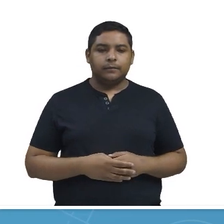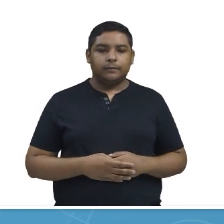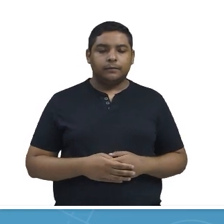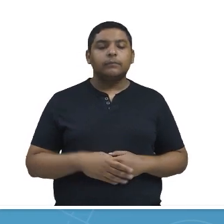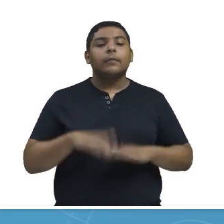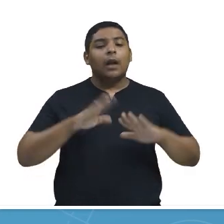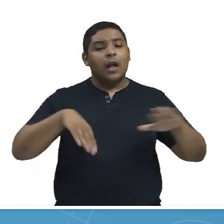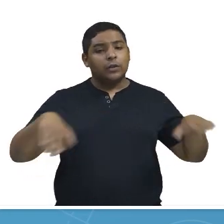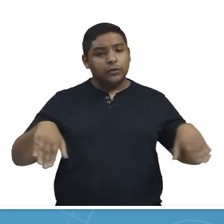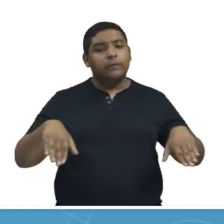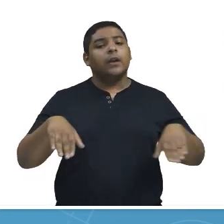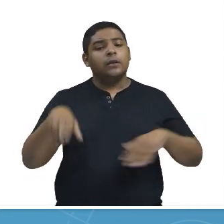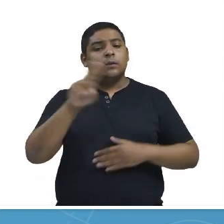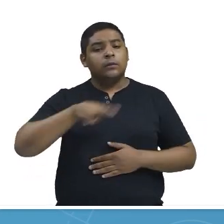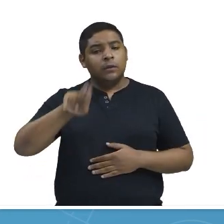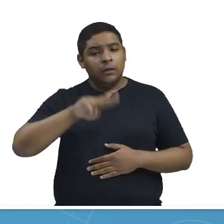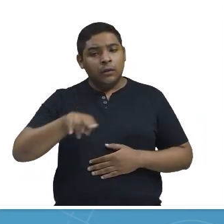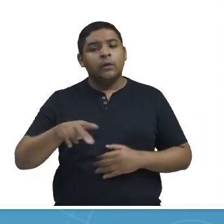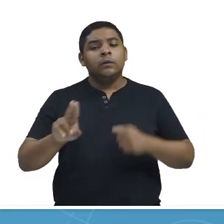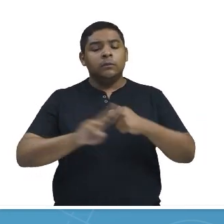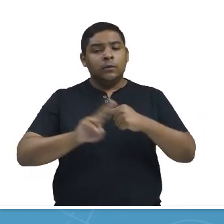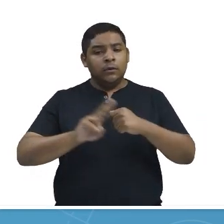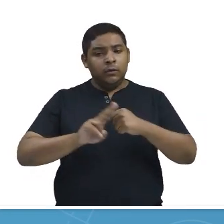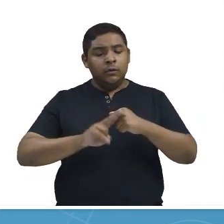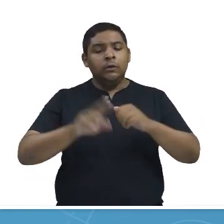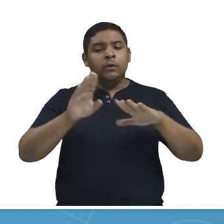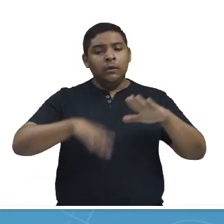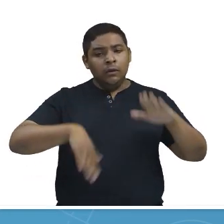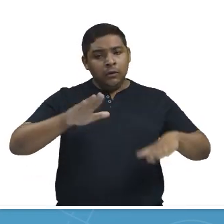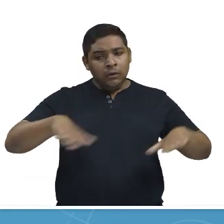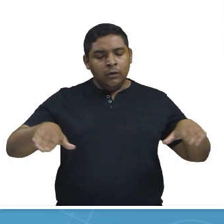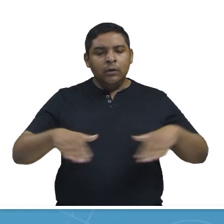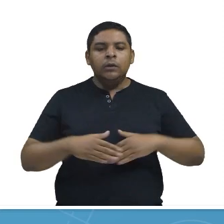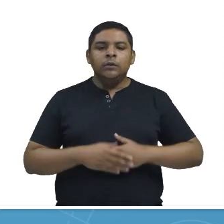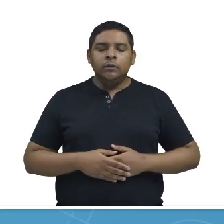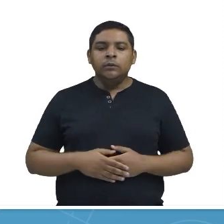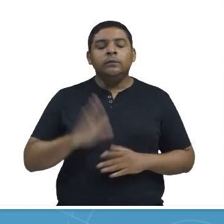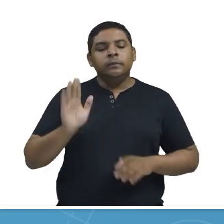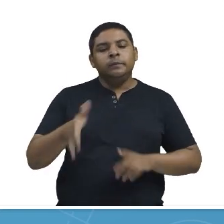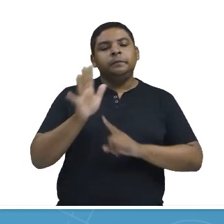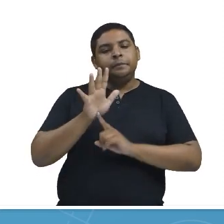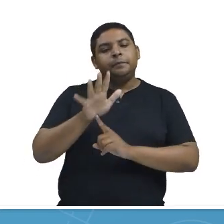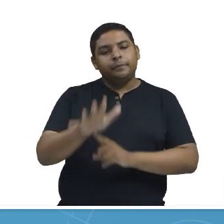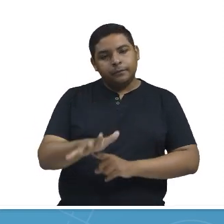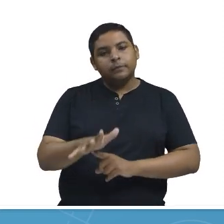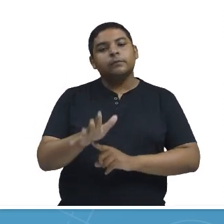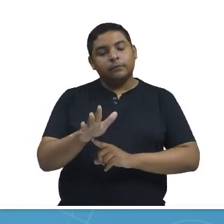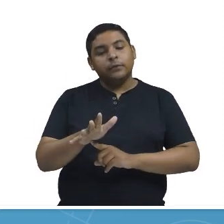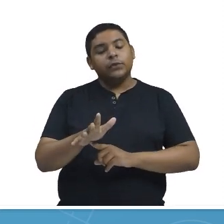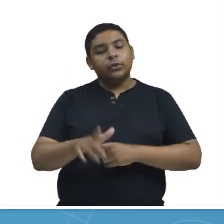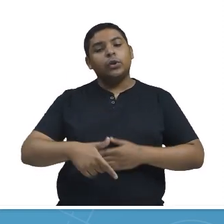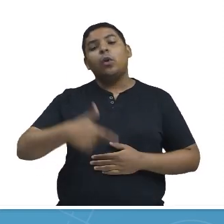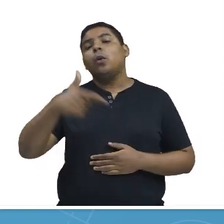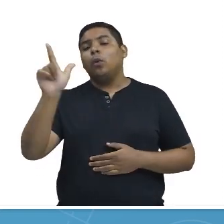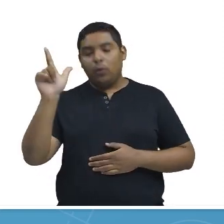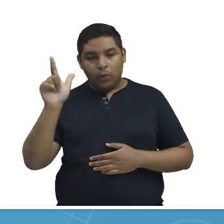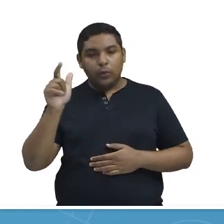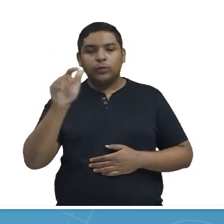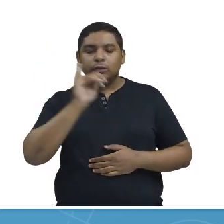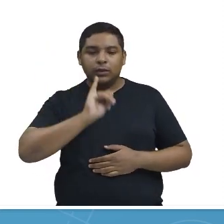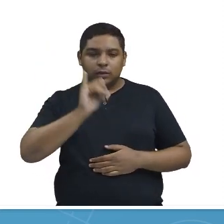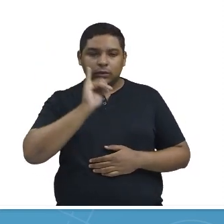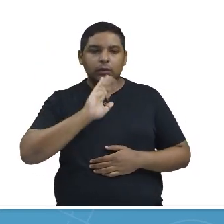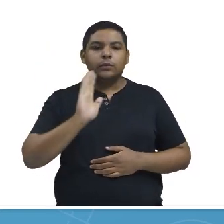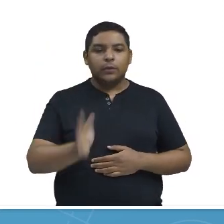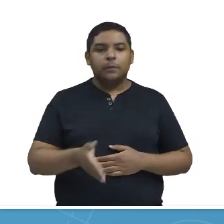às vezes, também é utilizado como pronome relativo, como a gente pode observar também nos outros exemplos. Olha aí, our CEO,